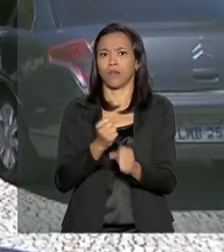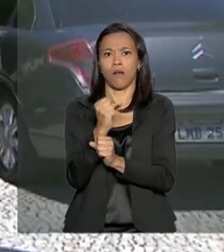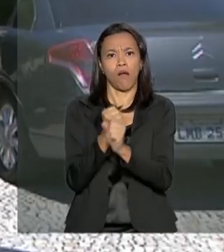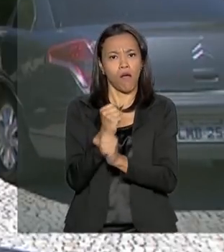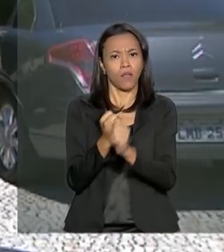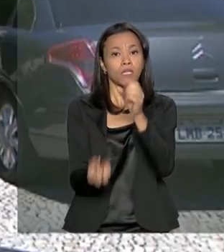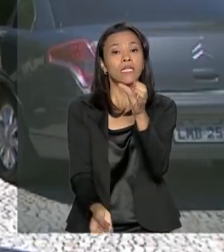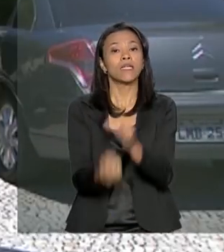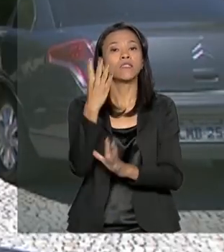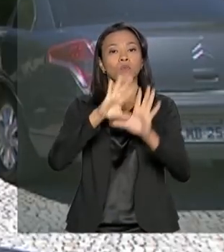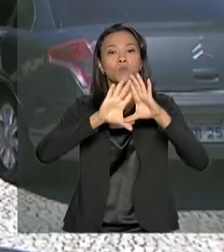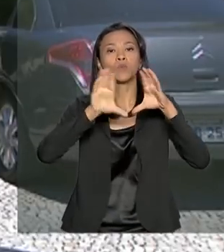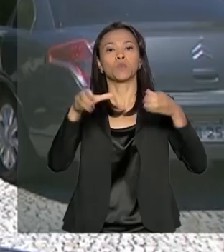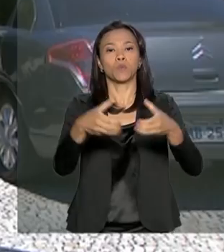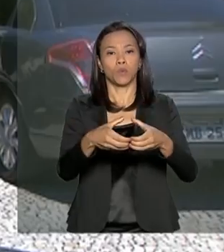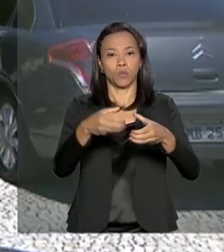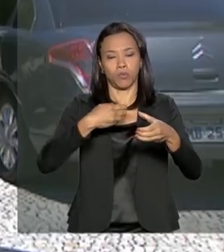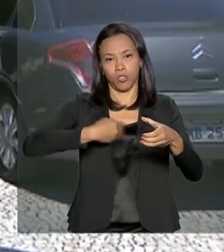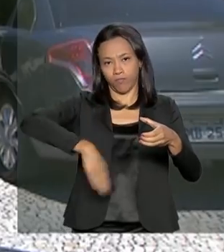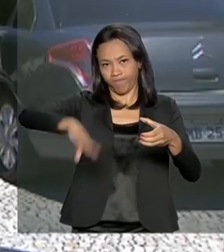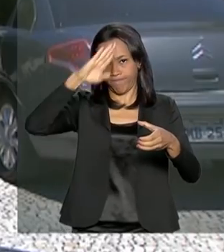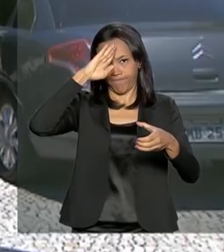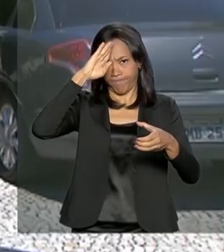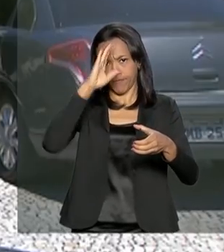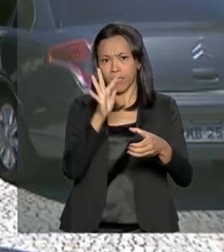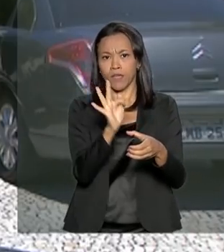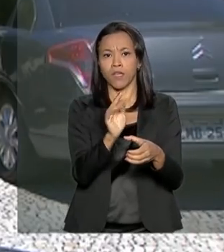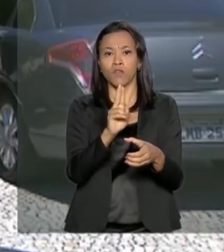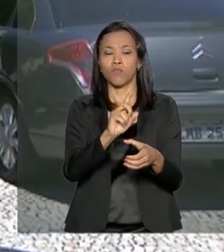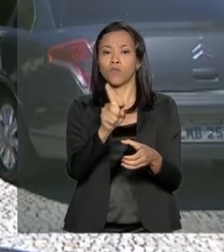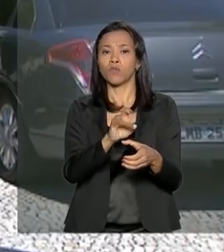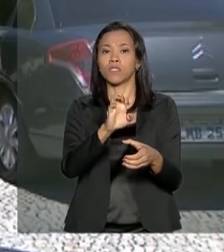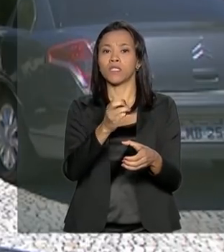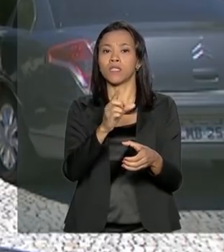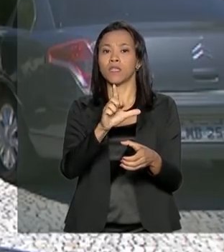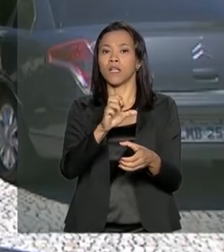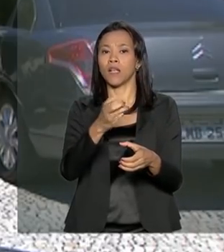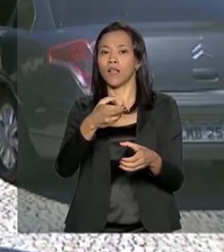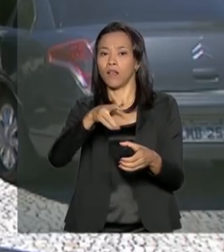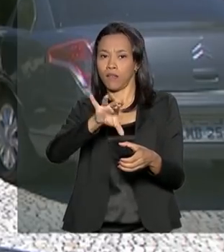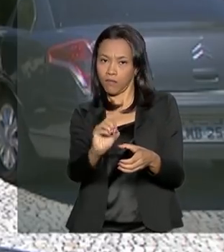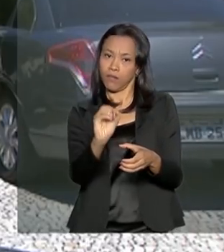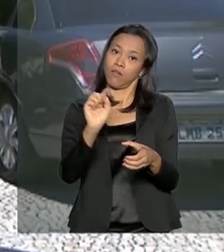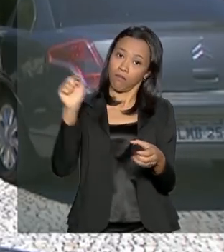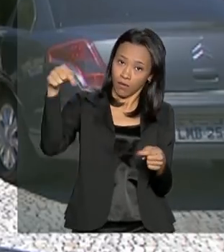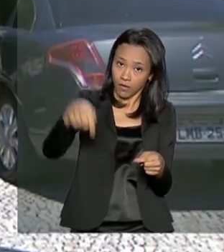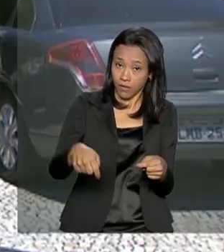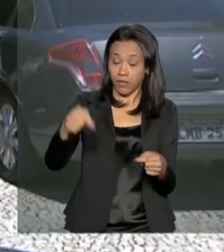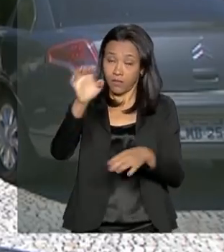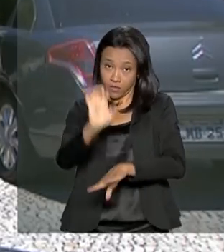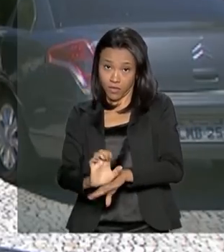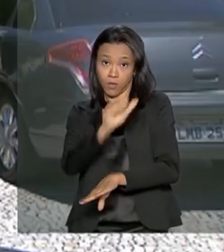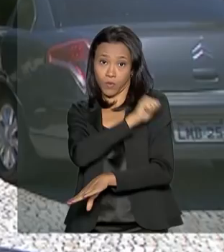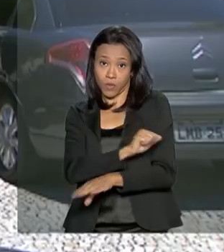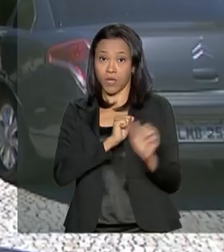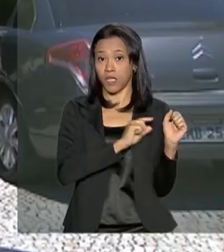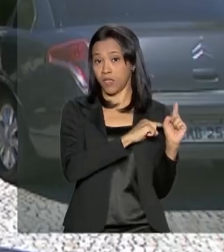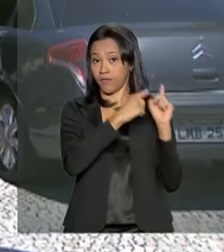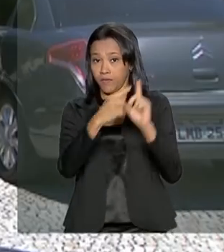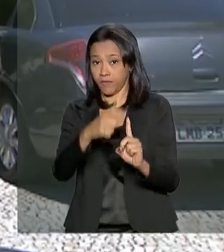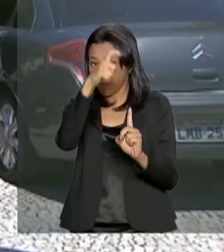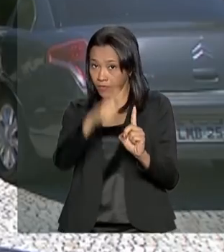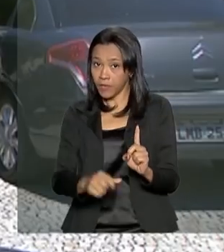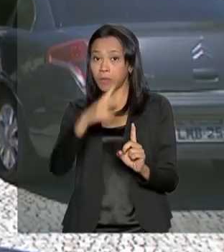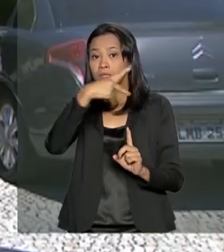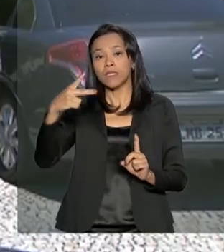já bolsonaro chegou hoje cedo ao Rio de Janeiro e veio direto aqui para a Fortaleza de São José primeiro ele se reuniu com oficiais